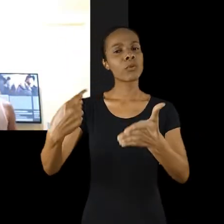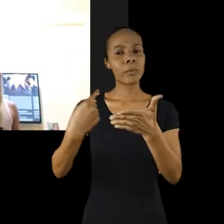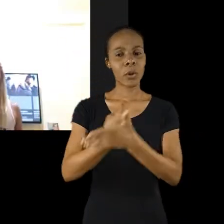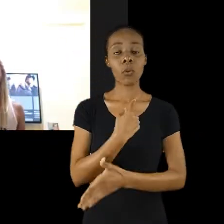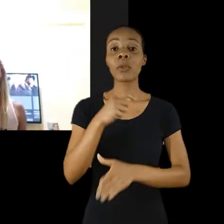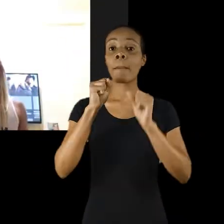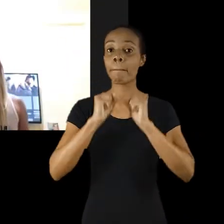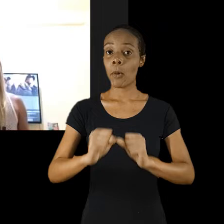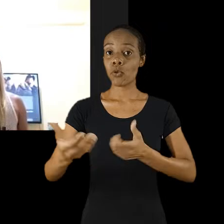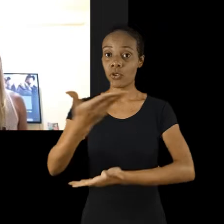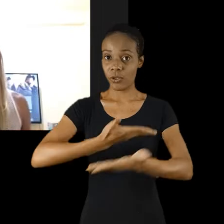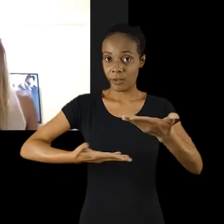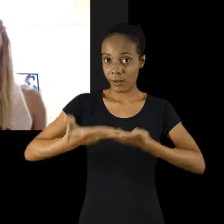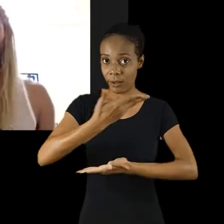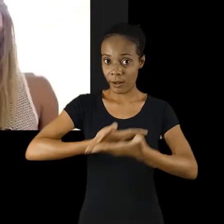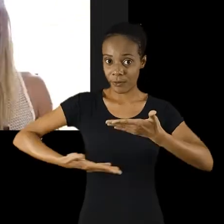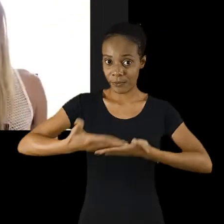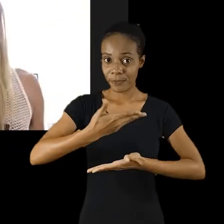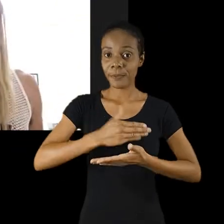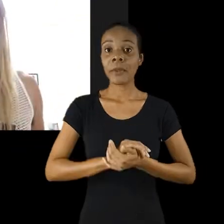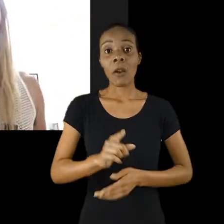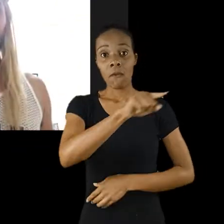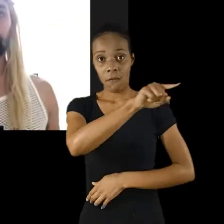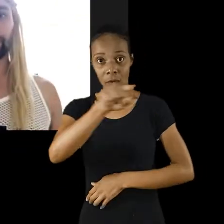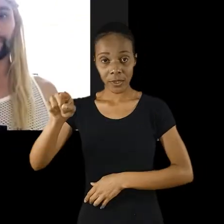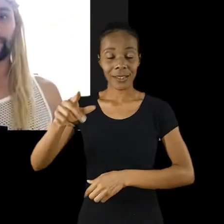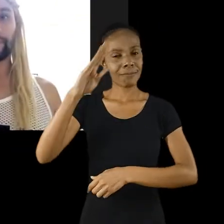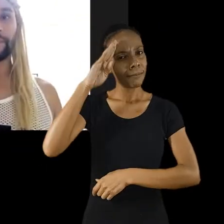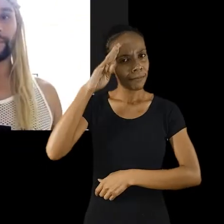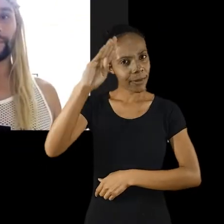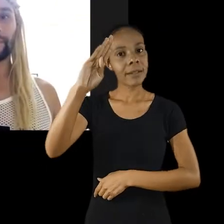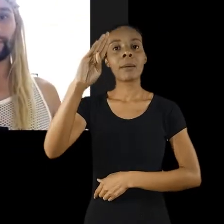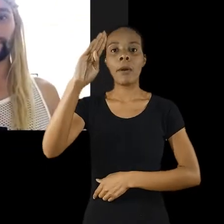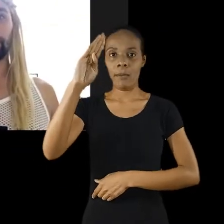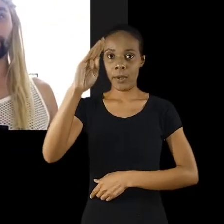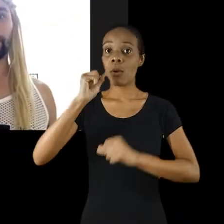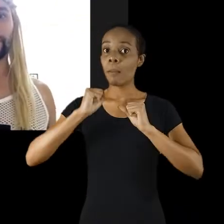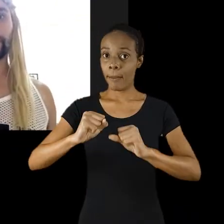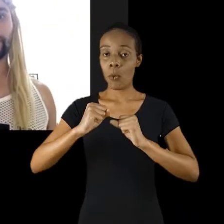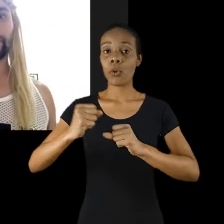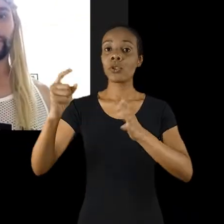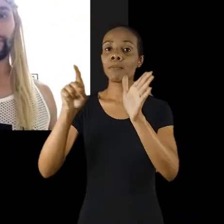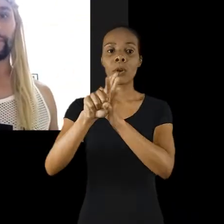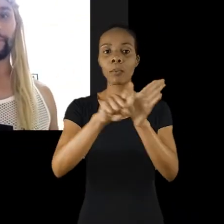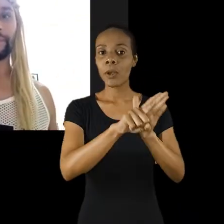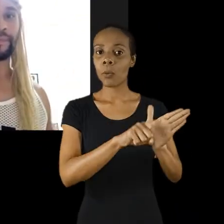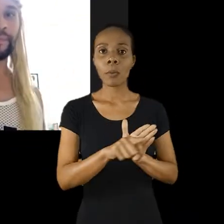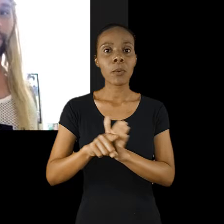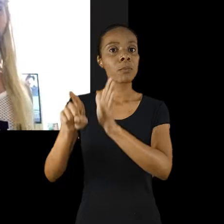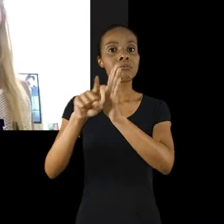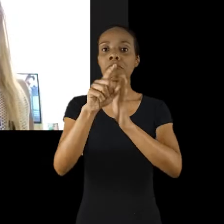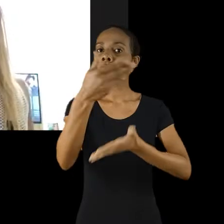pode interagir. Vocês principalmente, tá? Podem fazer pergunta entre vocês,